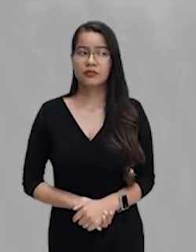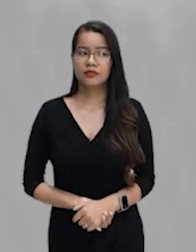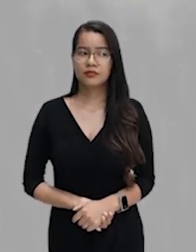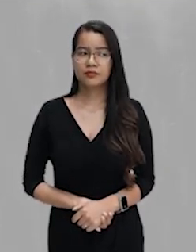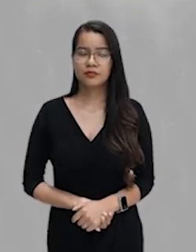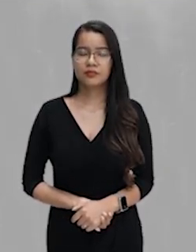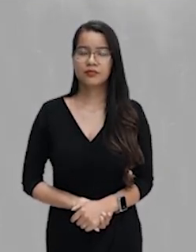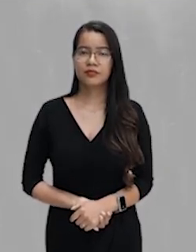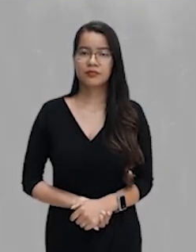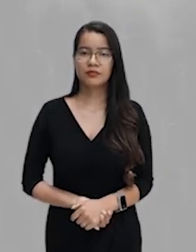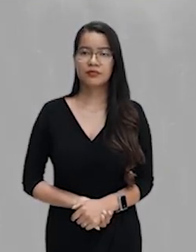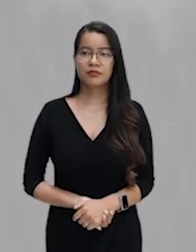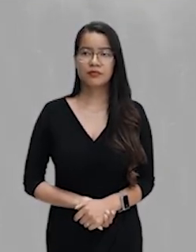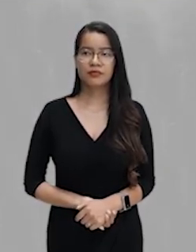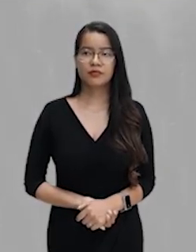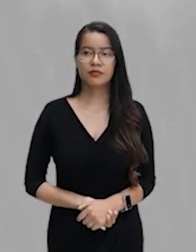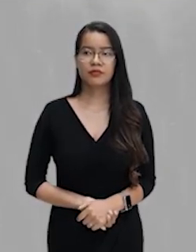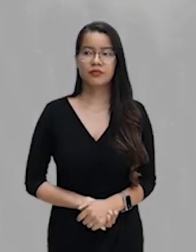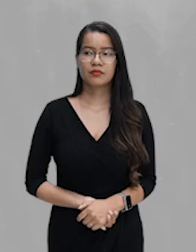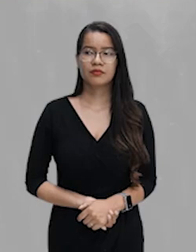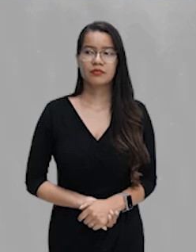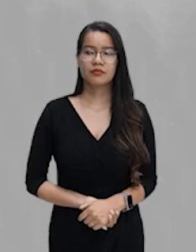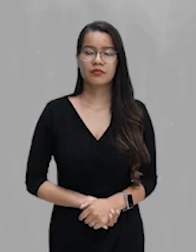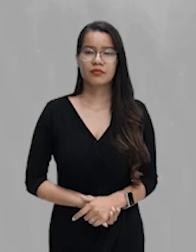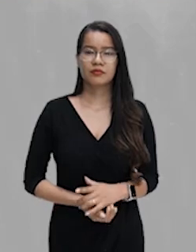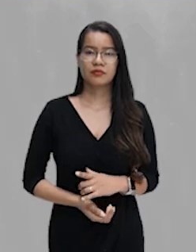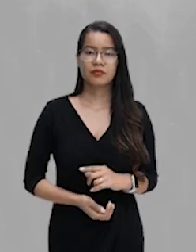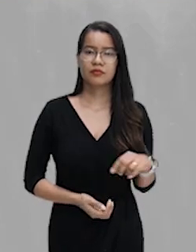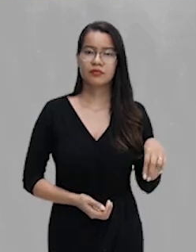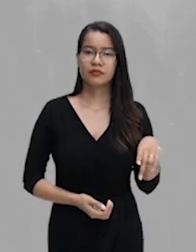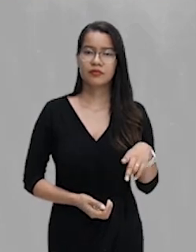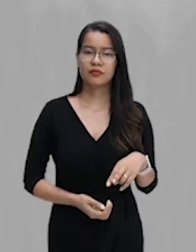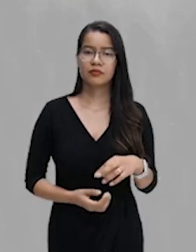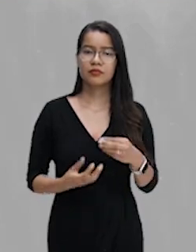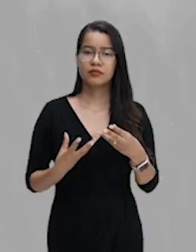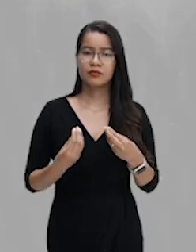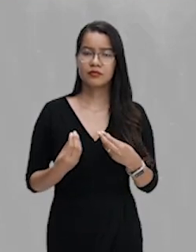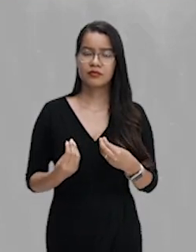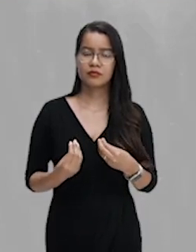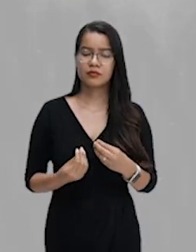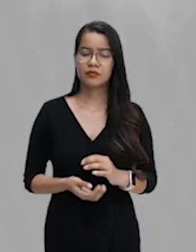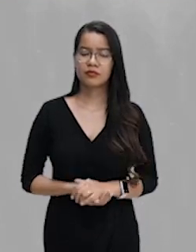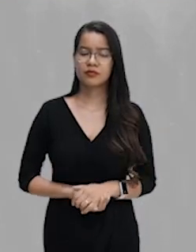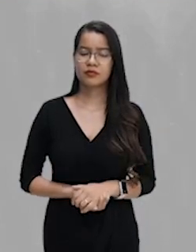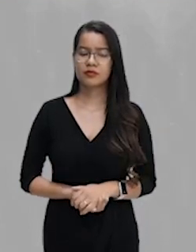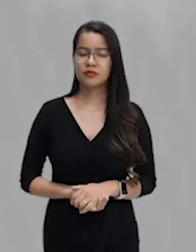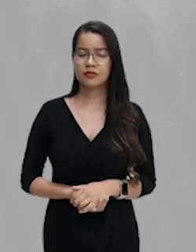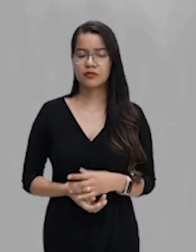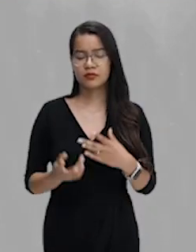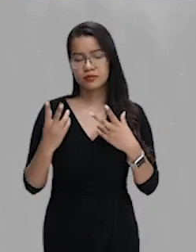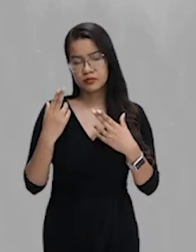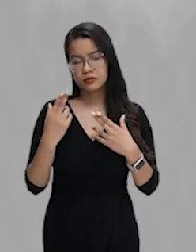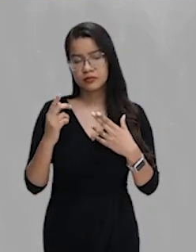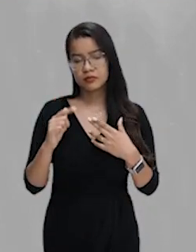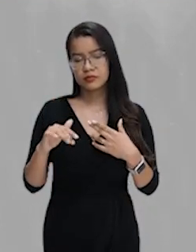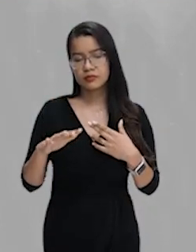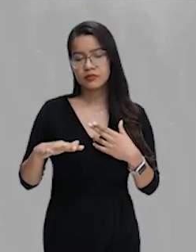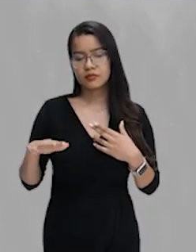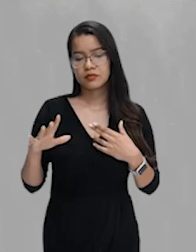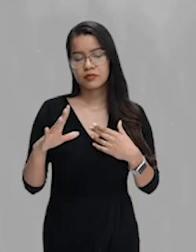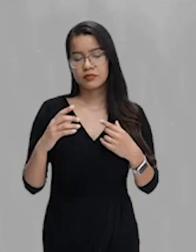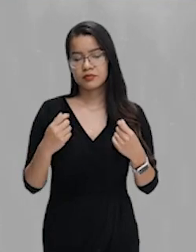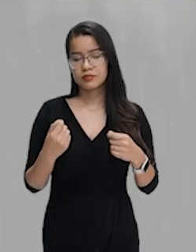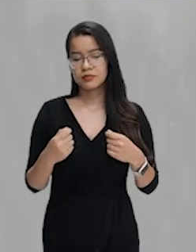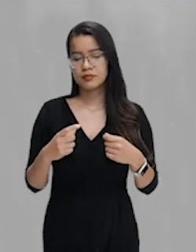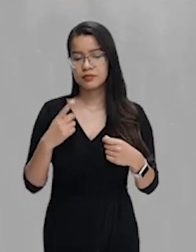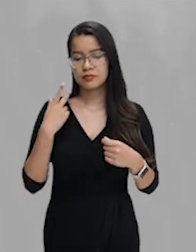caminado mucho. Había caminado mucho. No dormir vosotros lo suficiente para